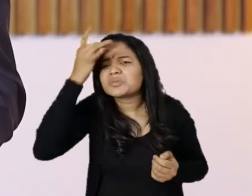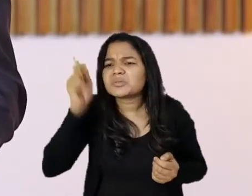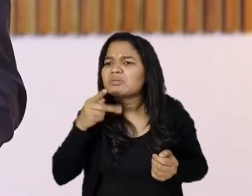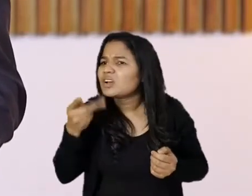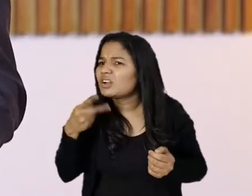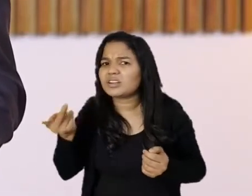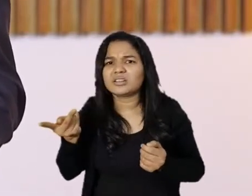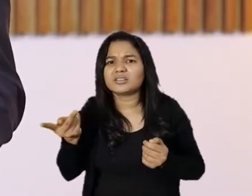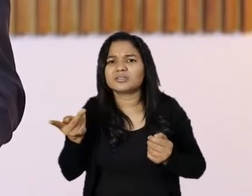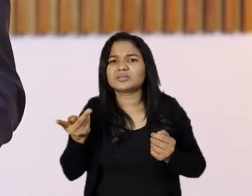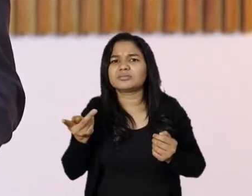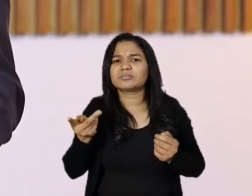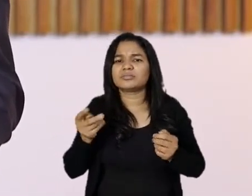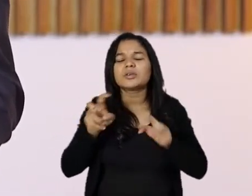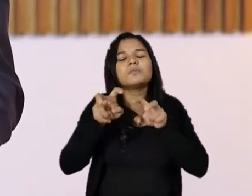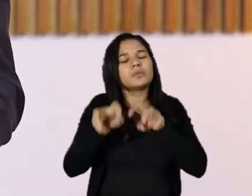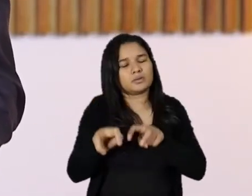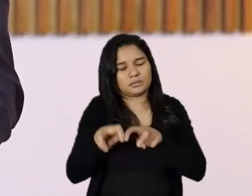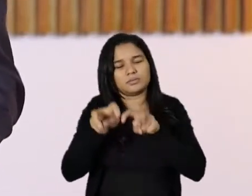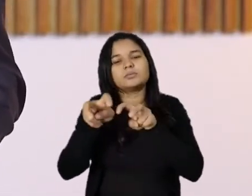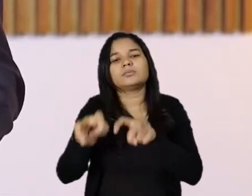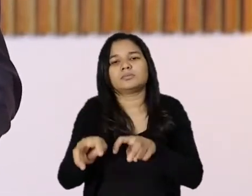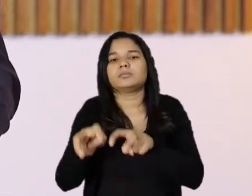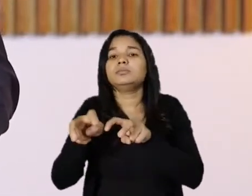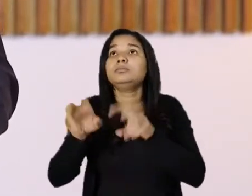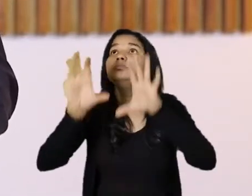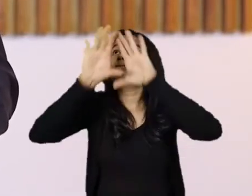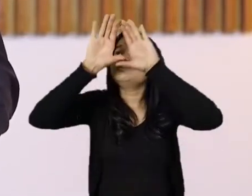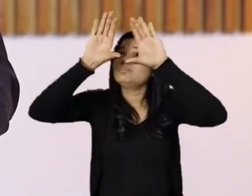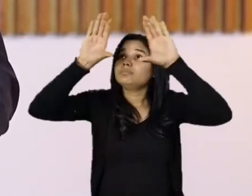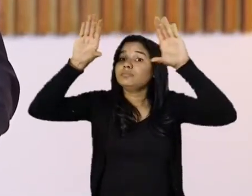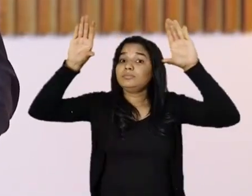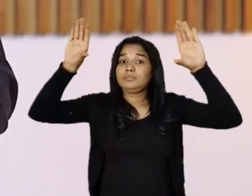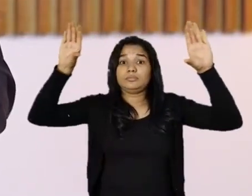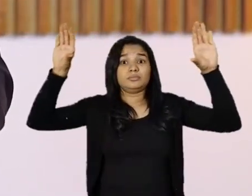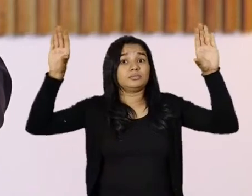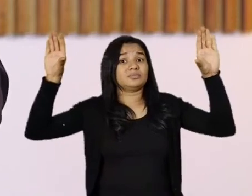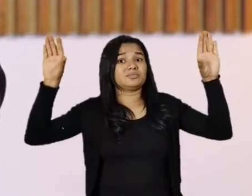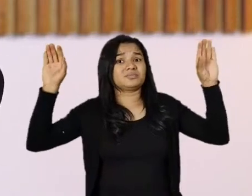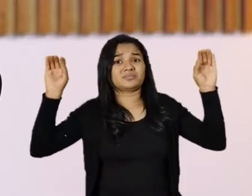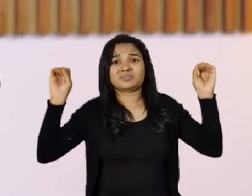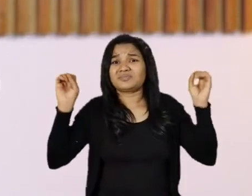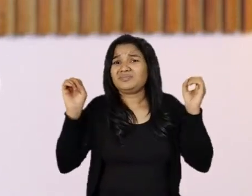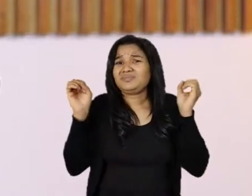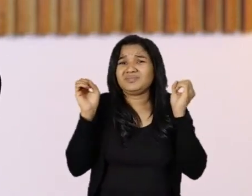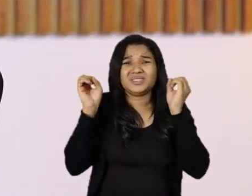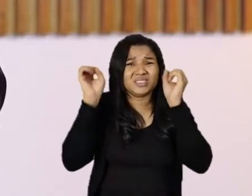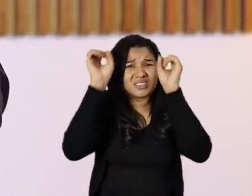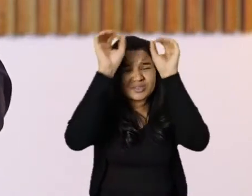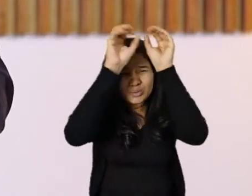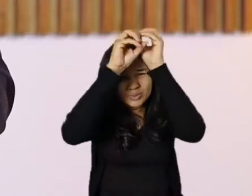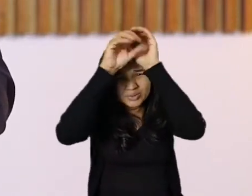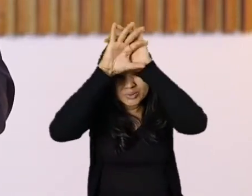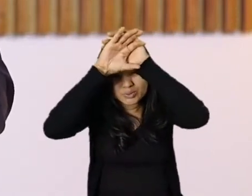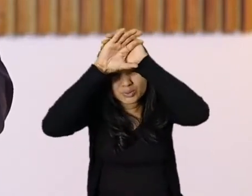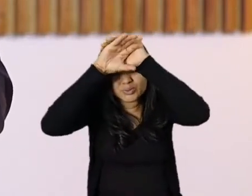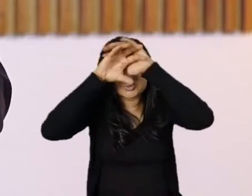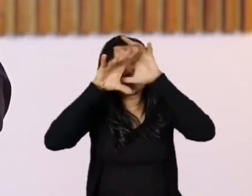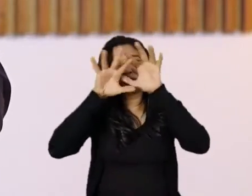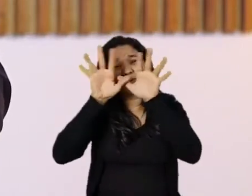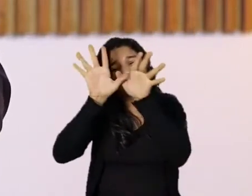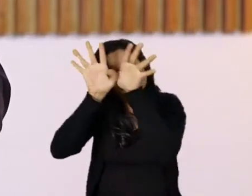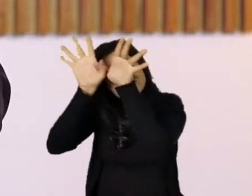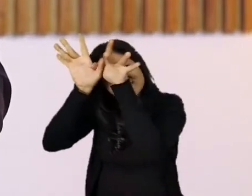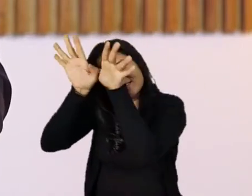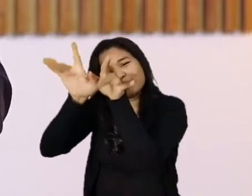ficou escuro de tantas aves que vieram para se acomodar dentro da arca. E posteriormente Deus deu a ordem para Noé entrar, depois um anjo veio do